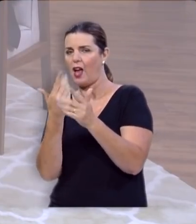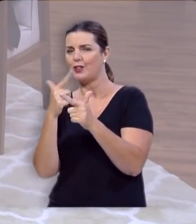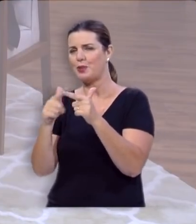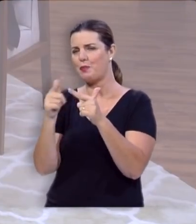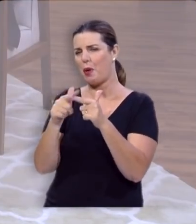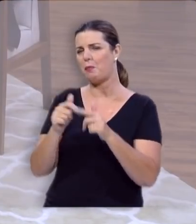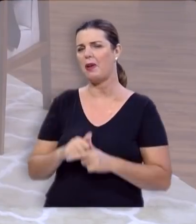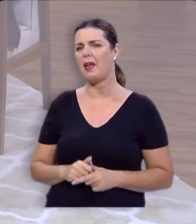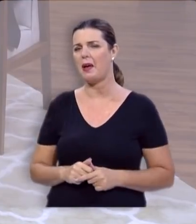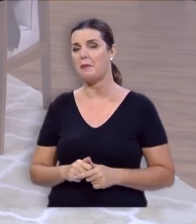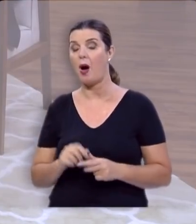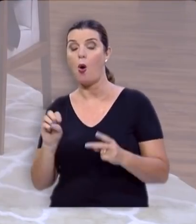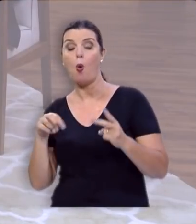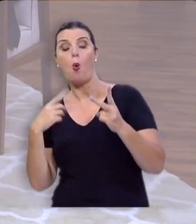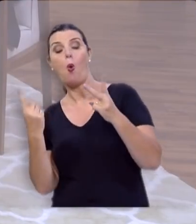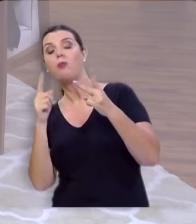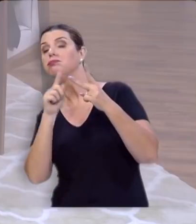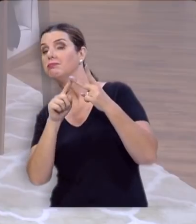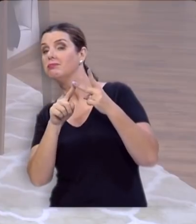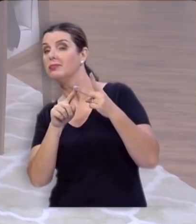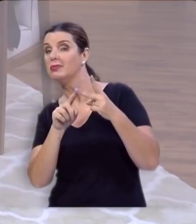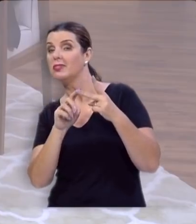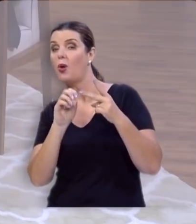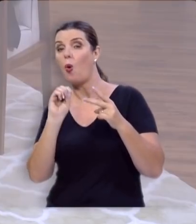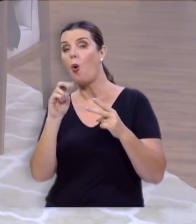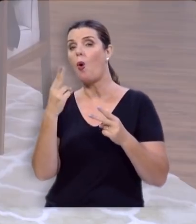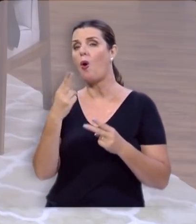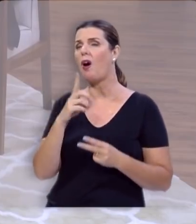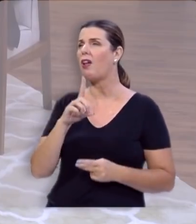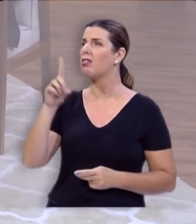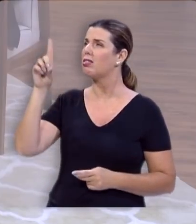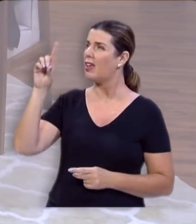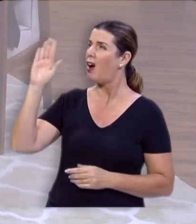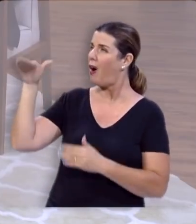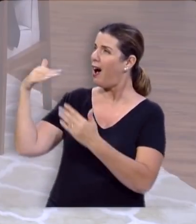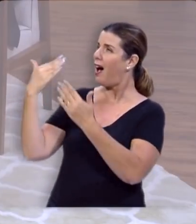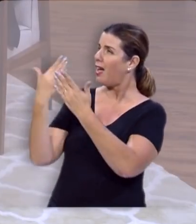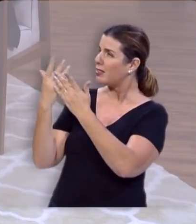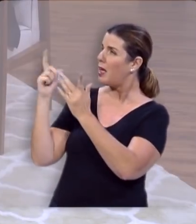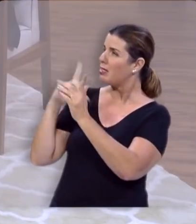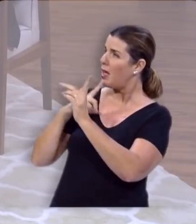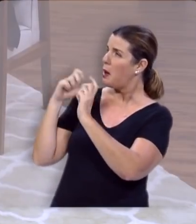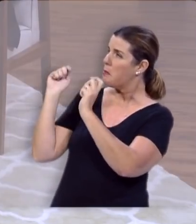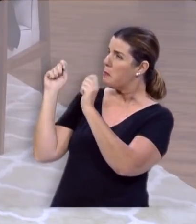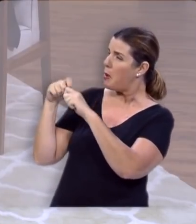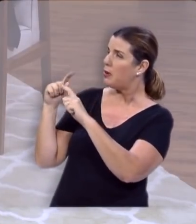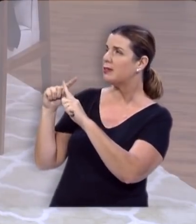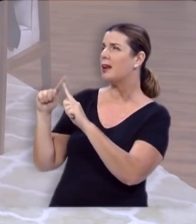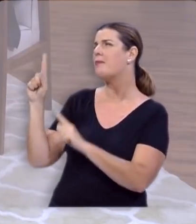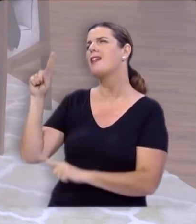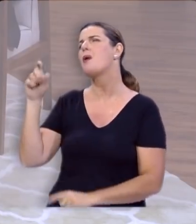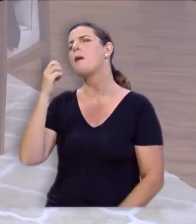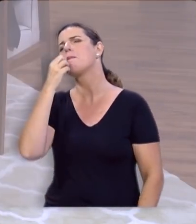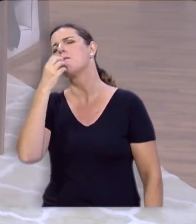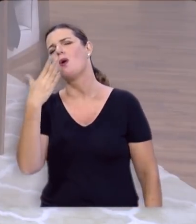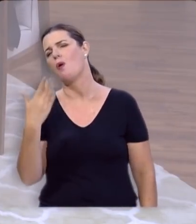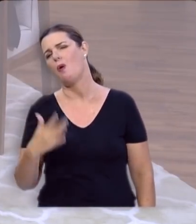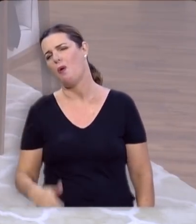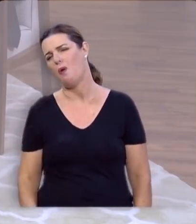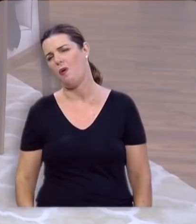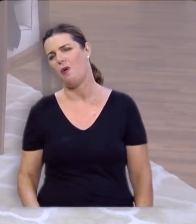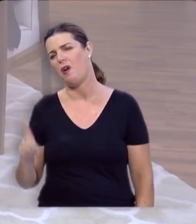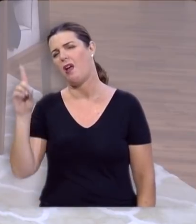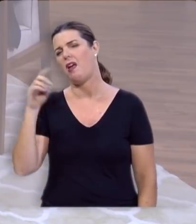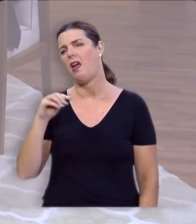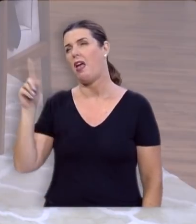ele não pode fazer nada, ou então ele é poderoso para fazer, mas então não é bondoso, é